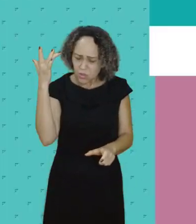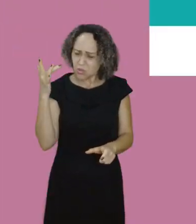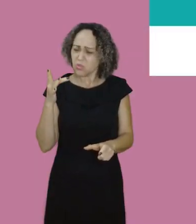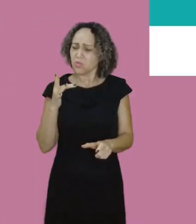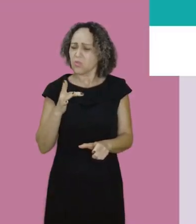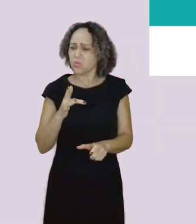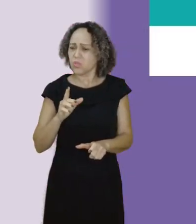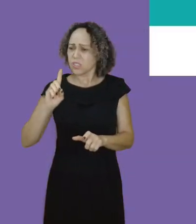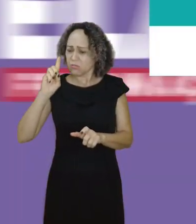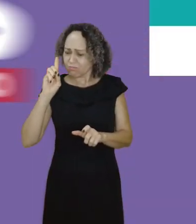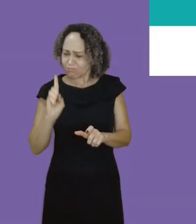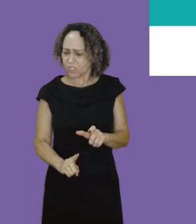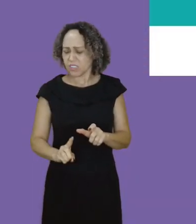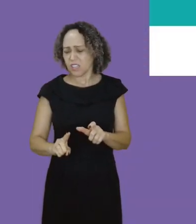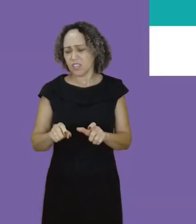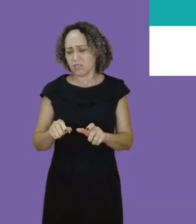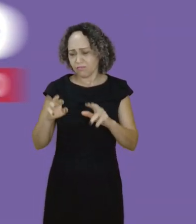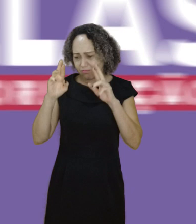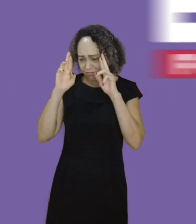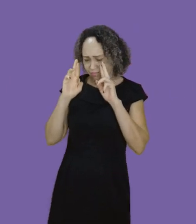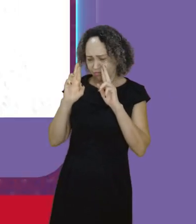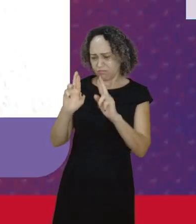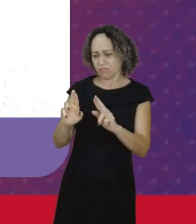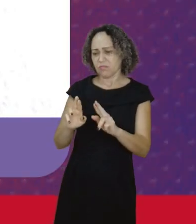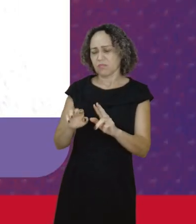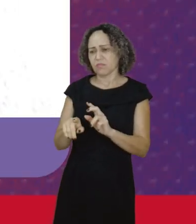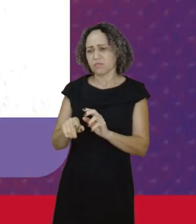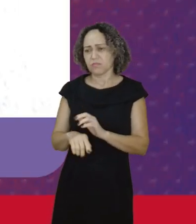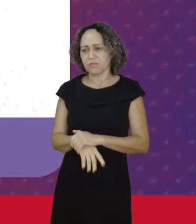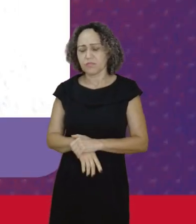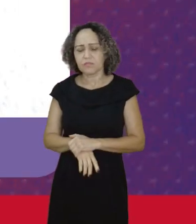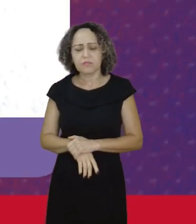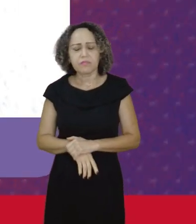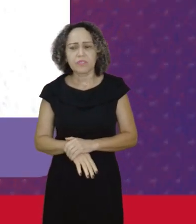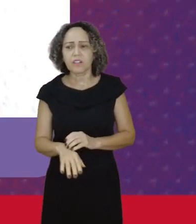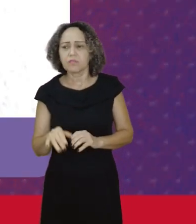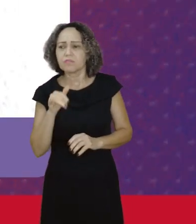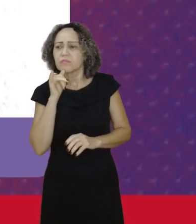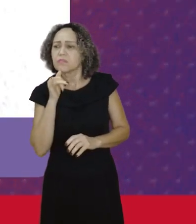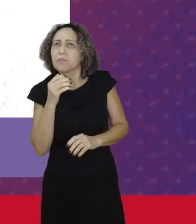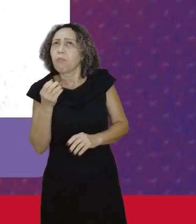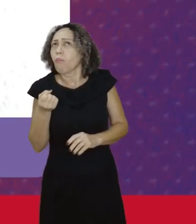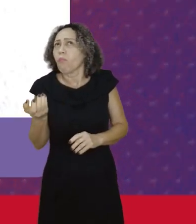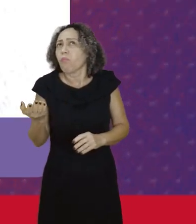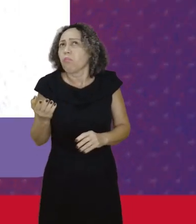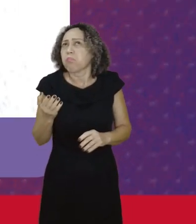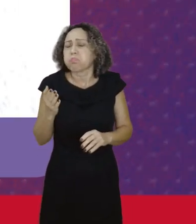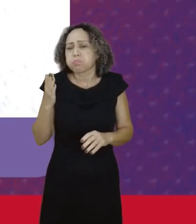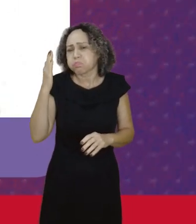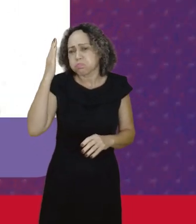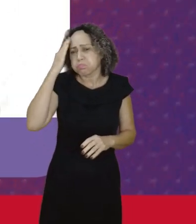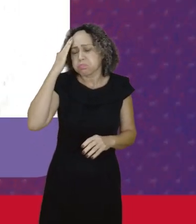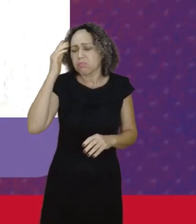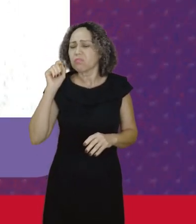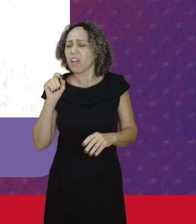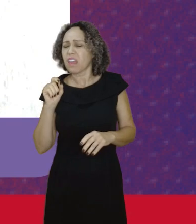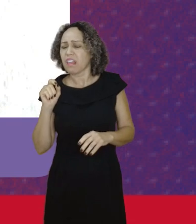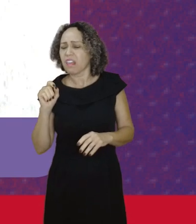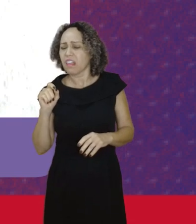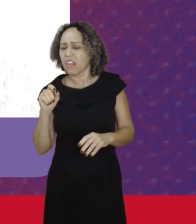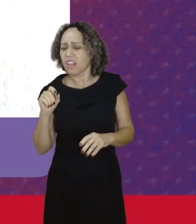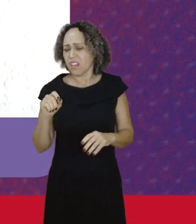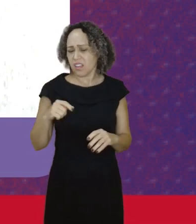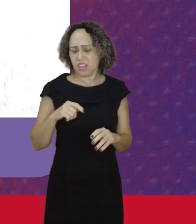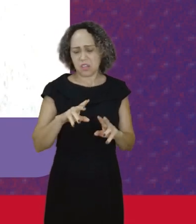respeitadas. Essa ideia de não se conversar sobre um assunto dentro da escola, né? De ter